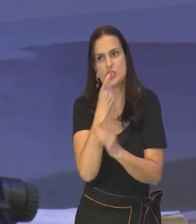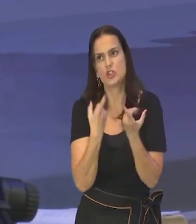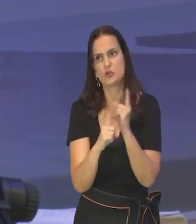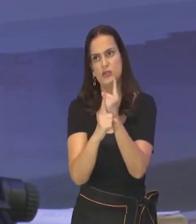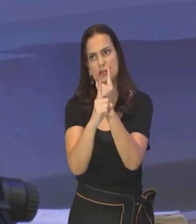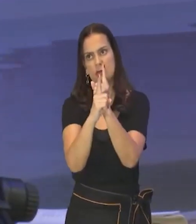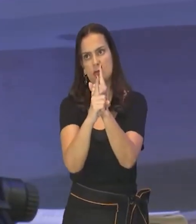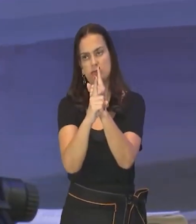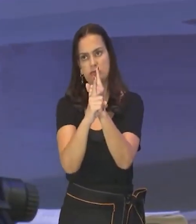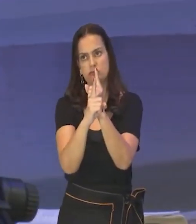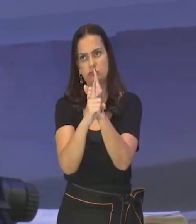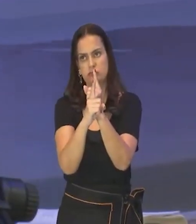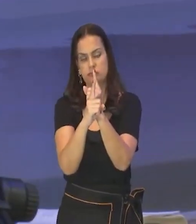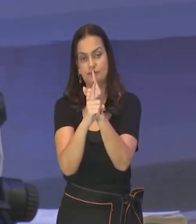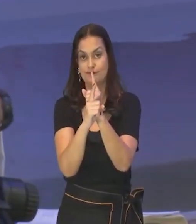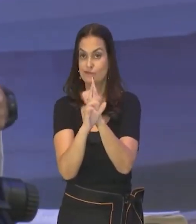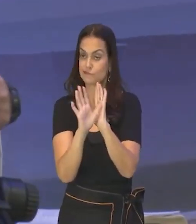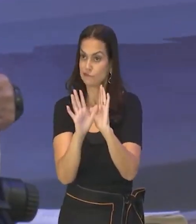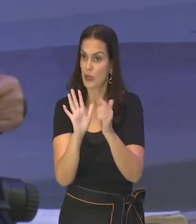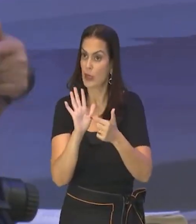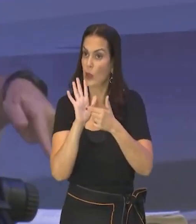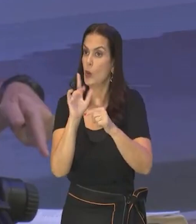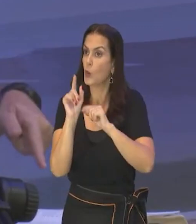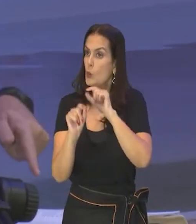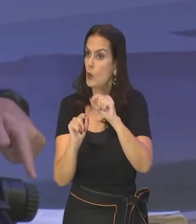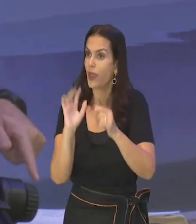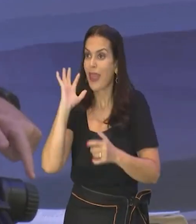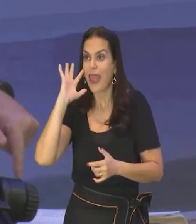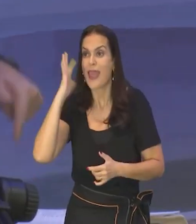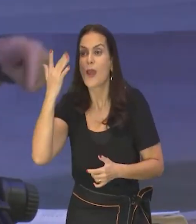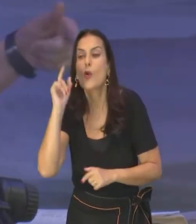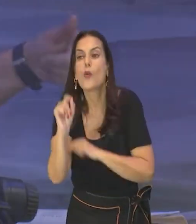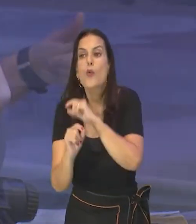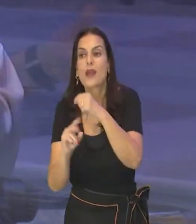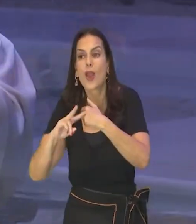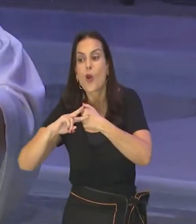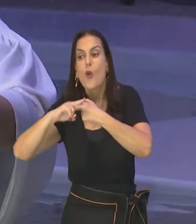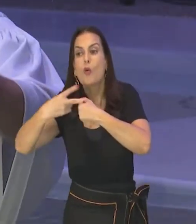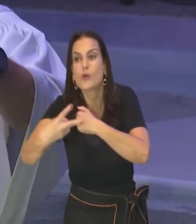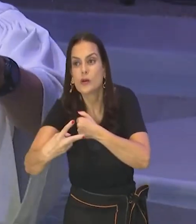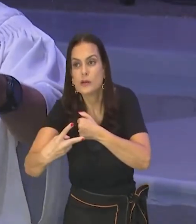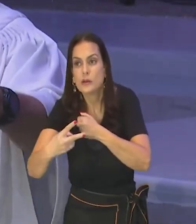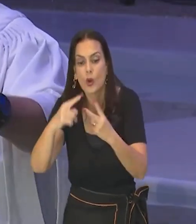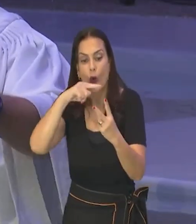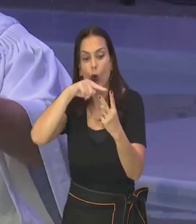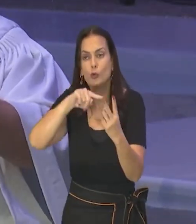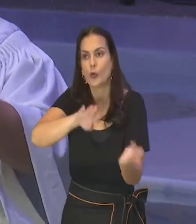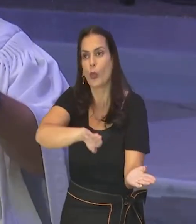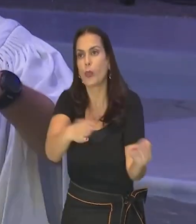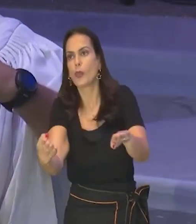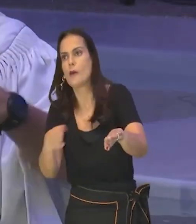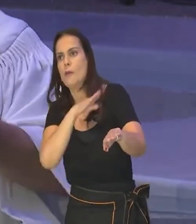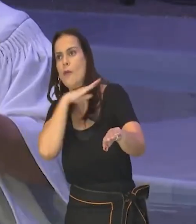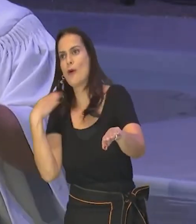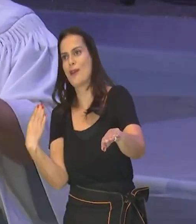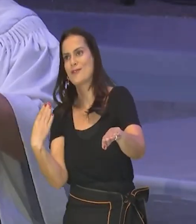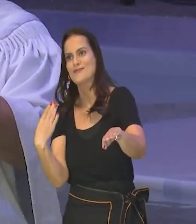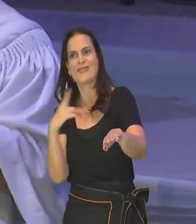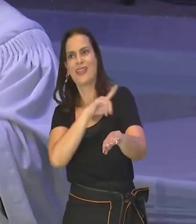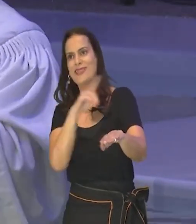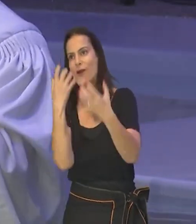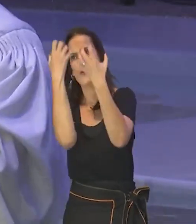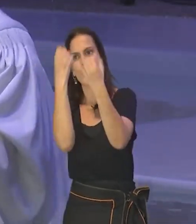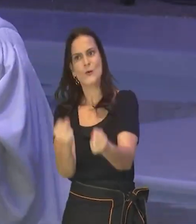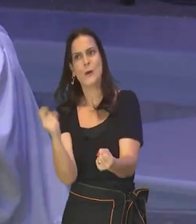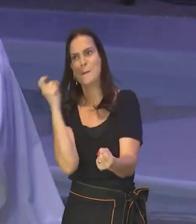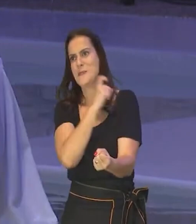apóstolos. A prova disso, o resultado disso, que os dois caíram mortos. Não aguentaram